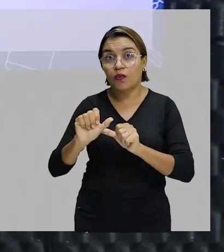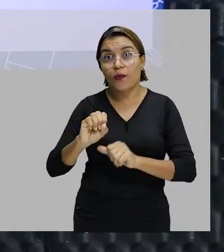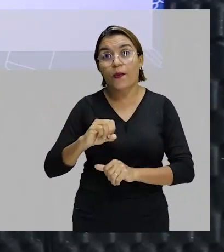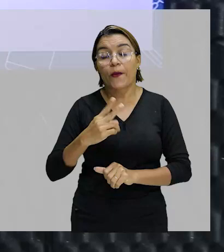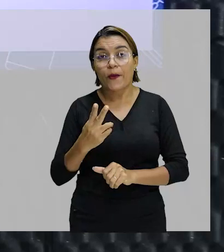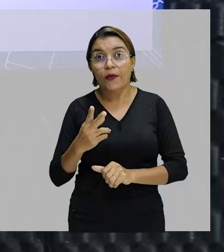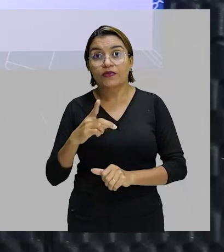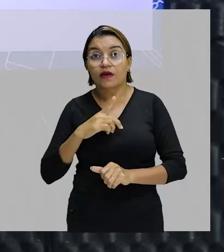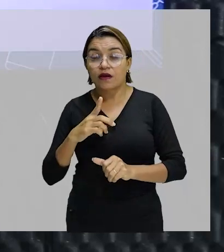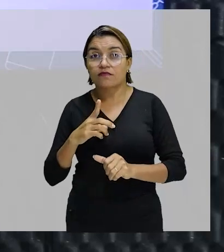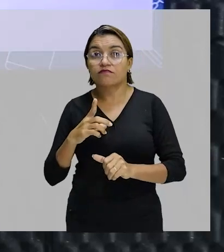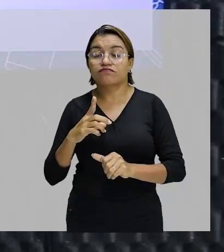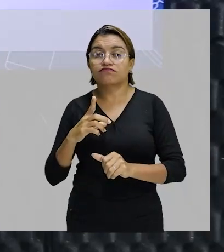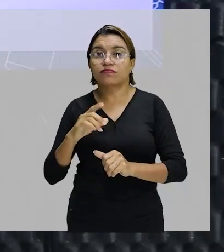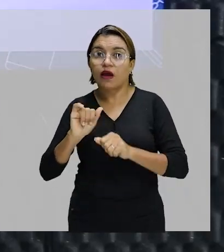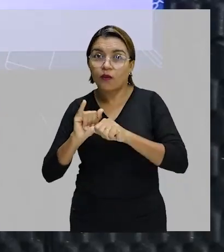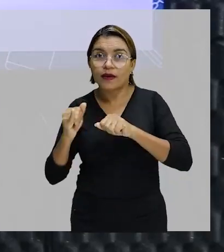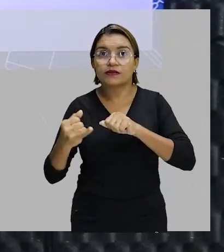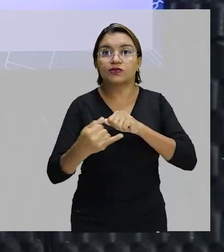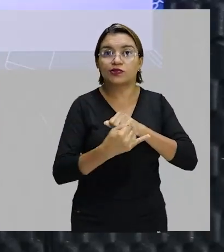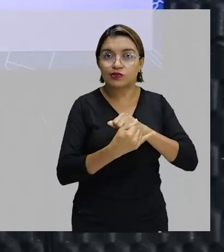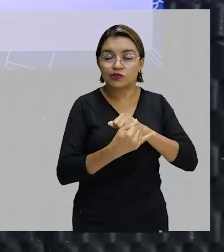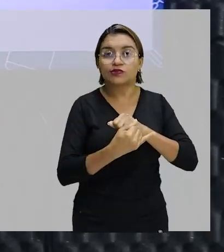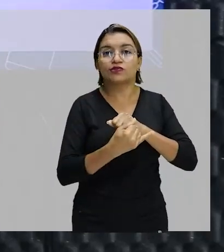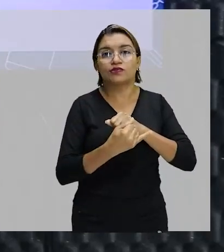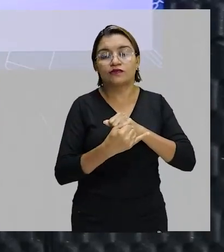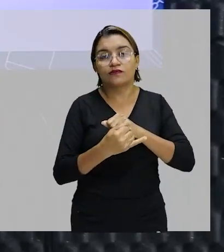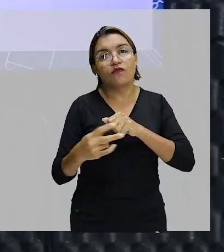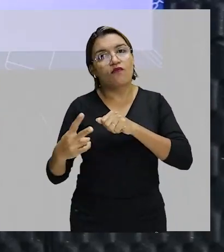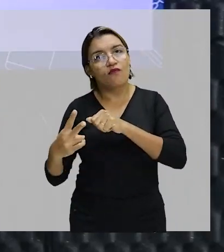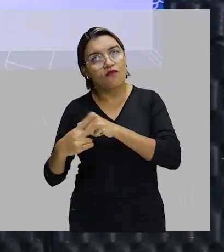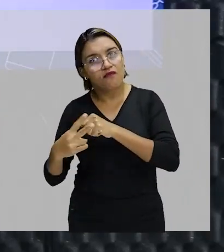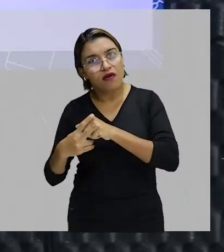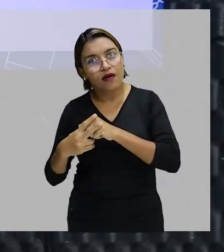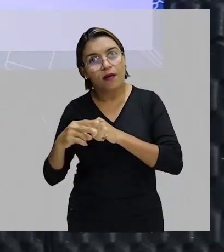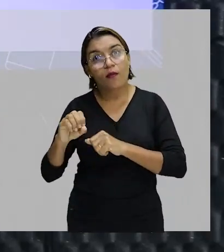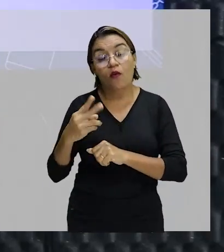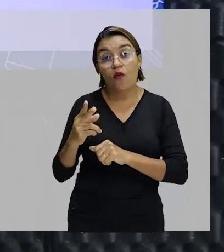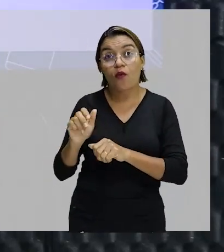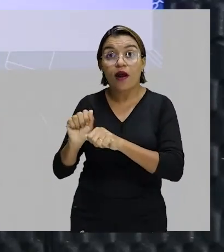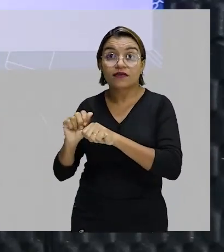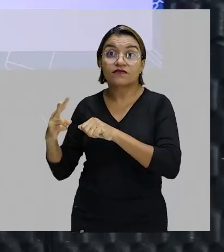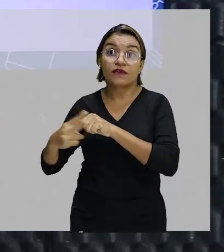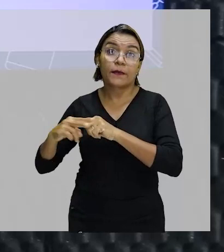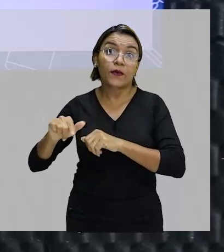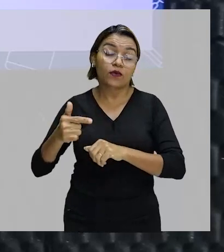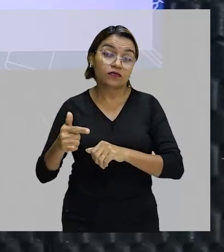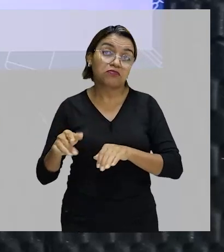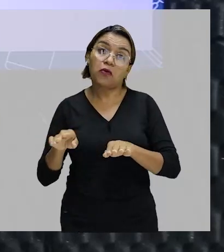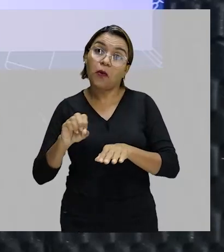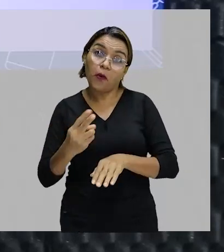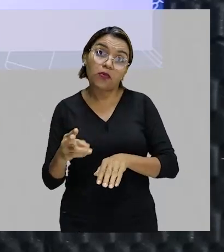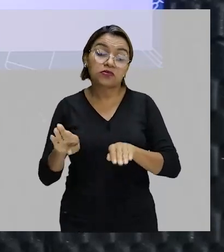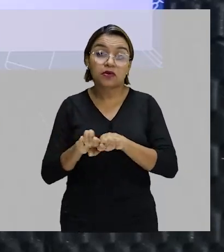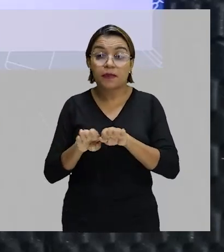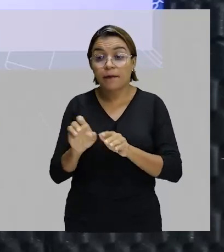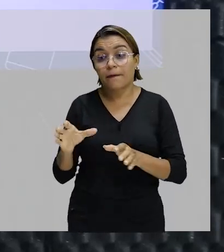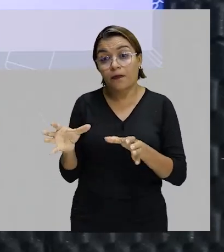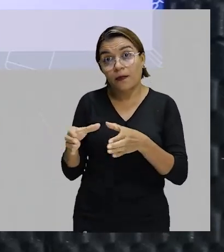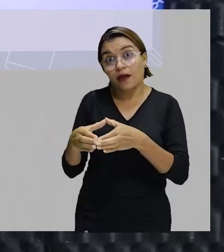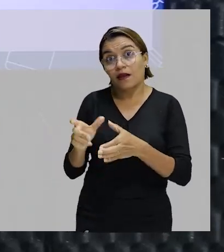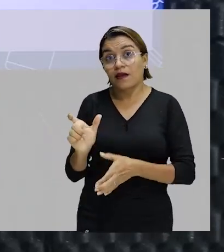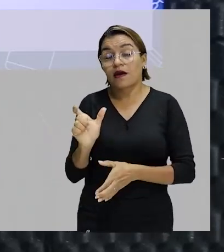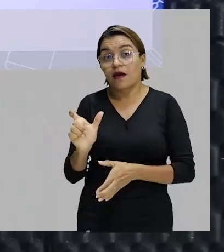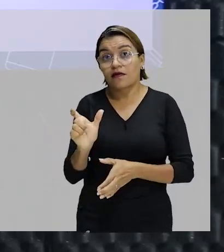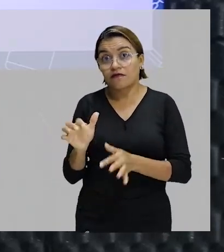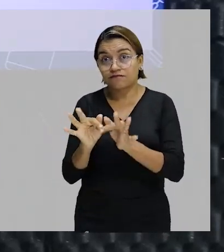qualifica um adjetivo, um verbo ou outro advérbio, ou até mesmo um grupo de palavras ou